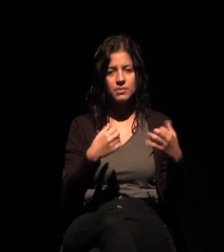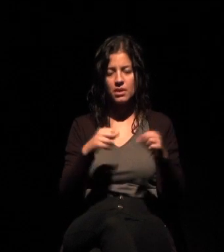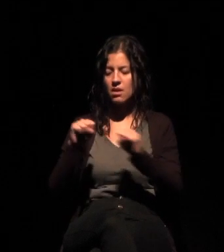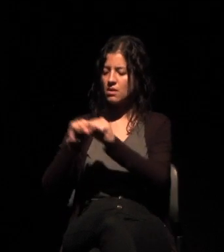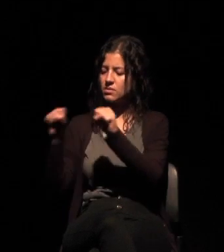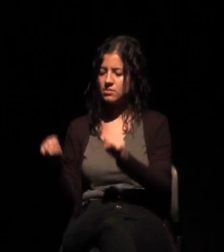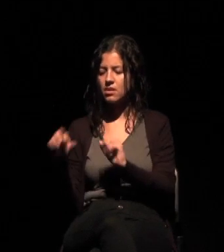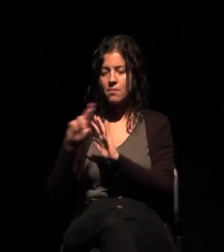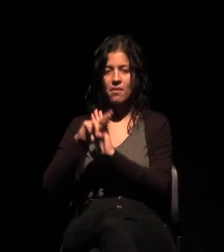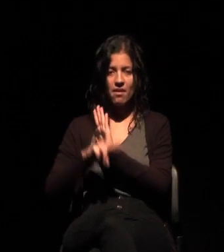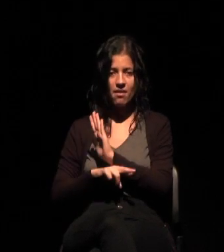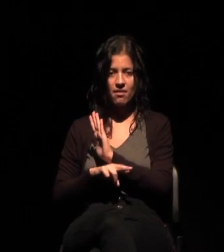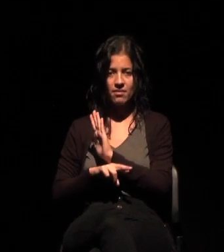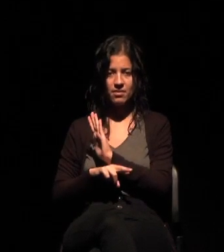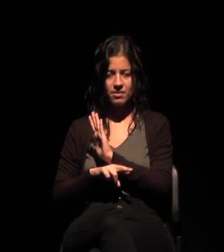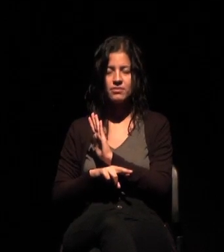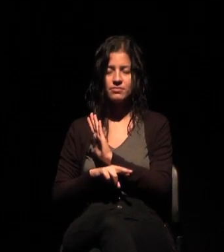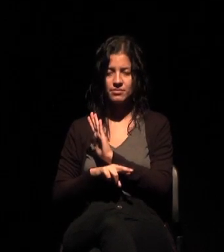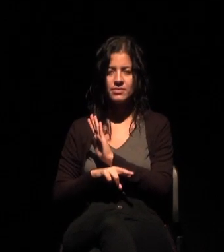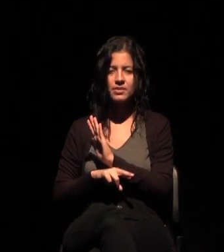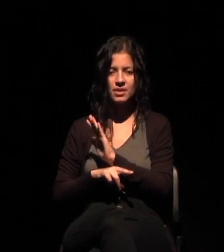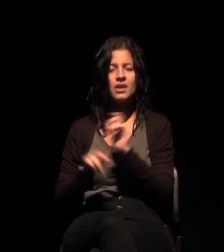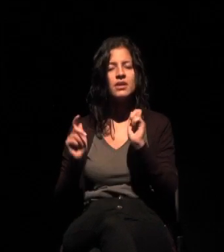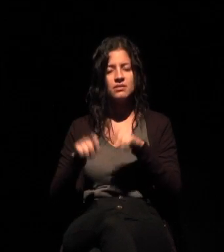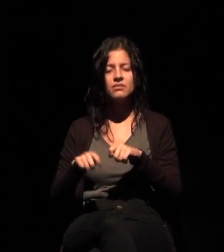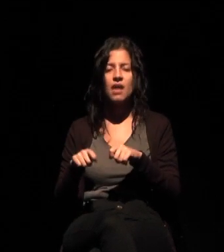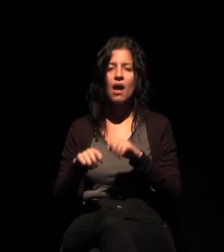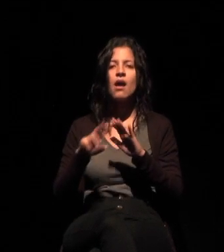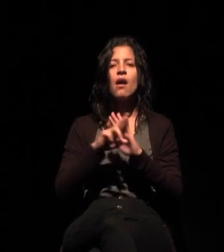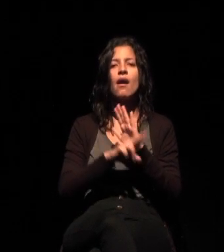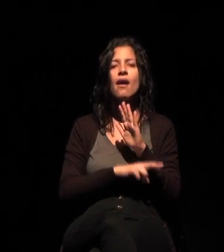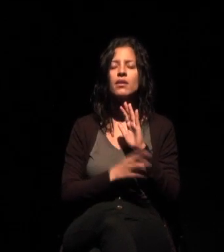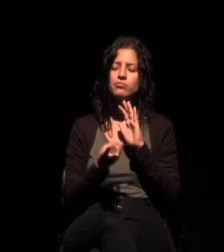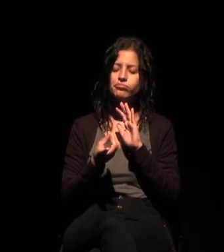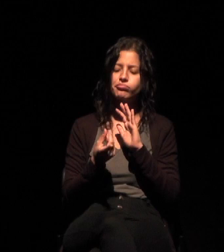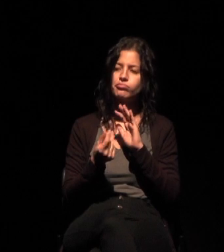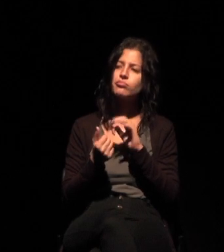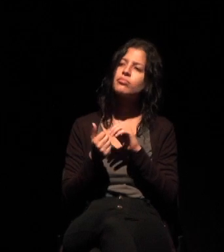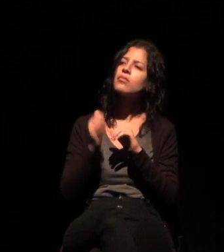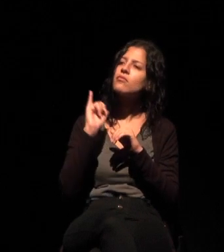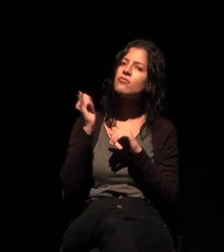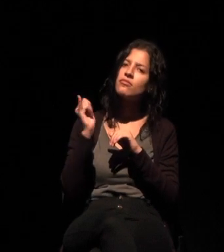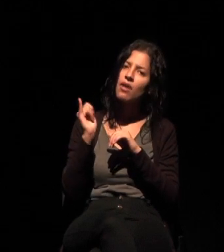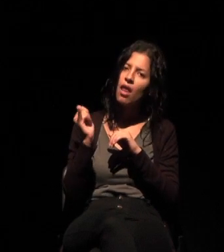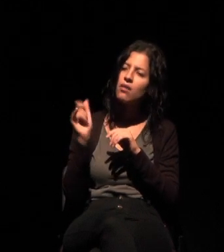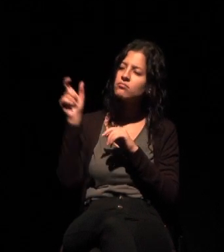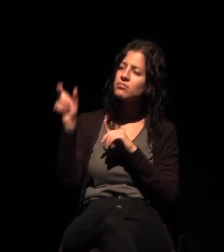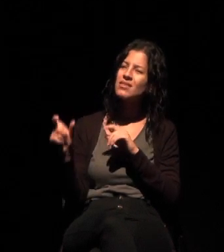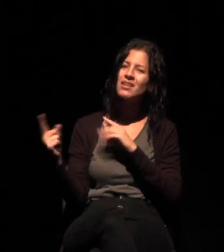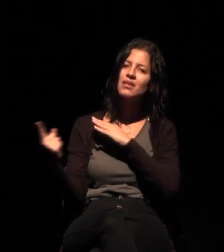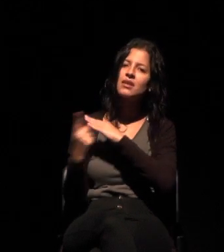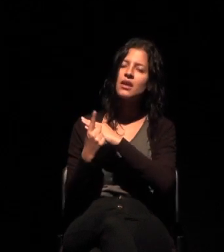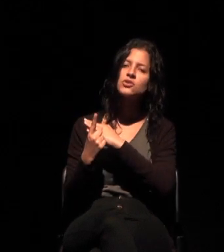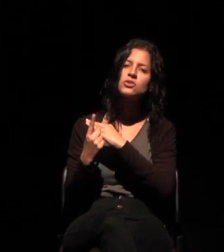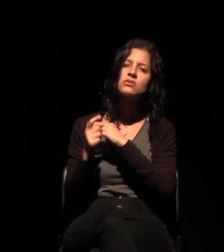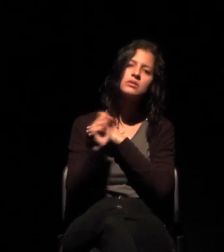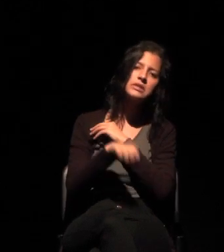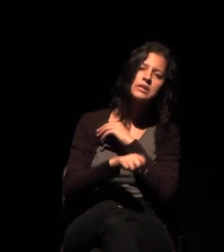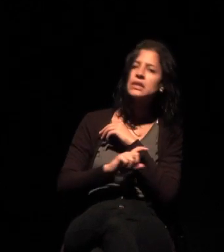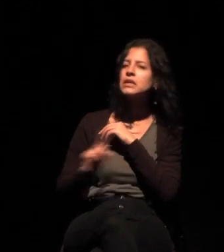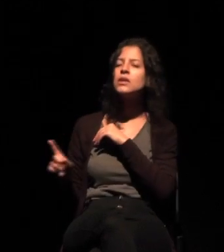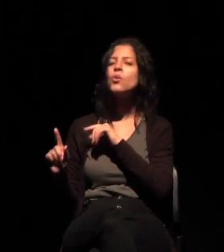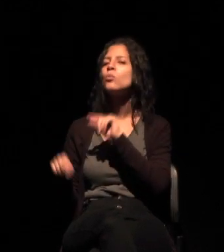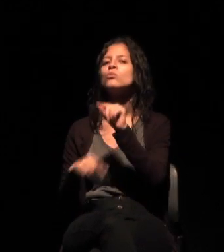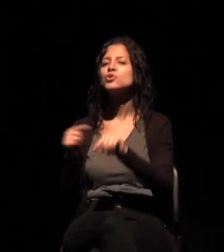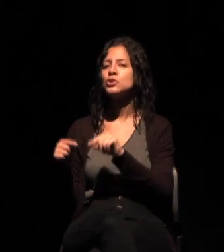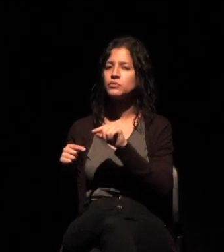que você pode explicar pro para o seu cliente vou dar um exemplo aqui espero que seja bem sucedido imagine que você